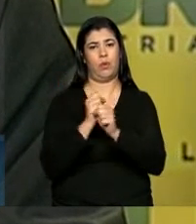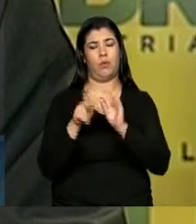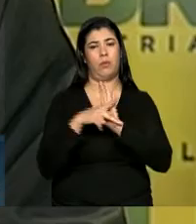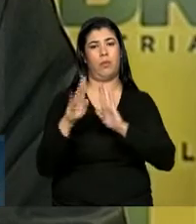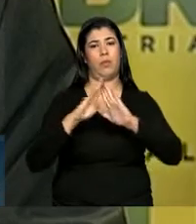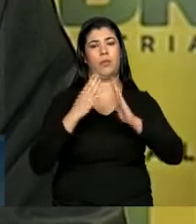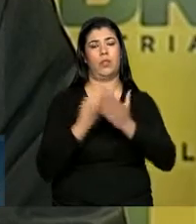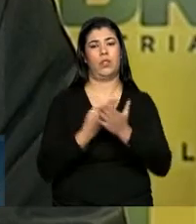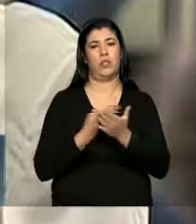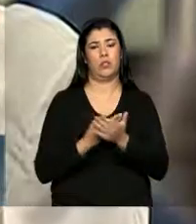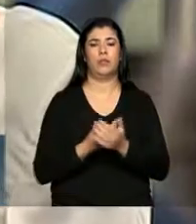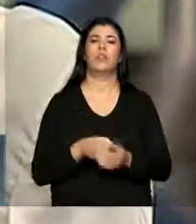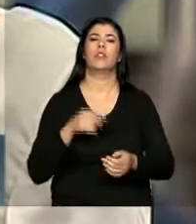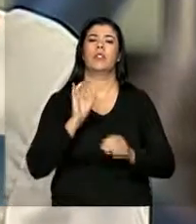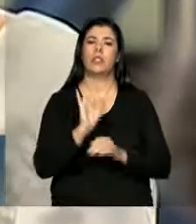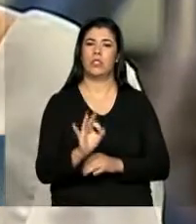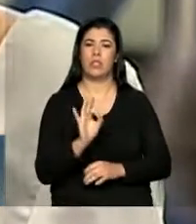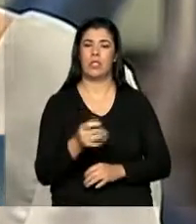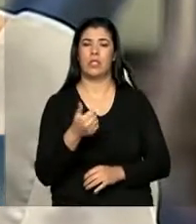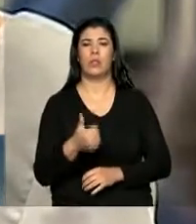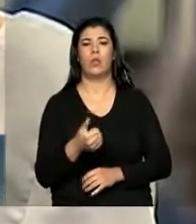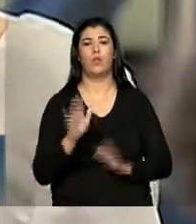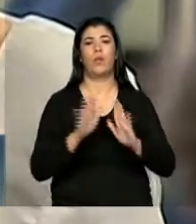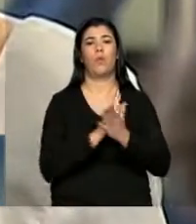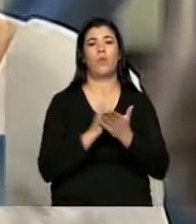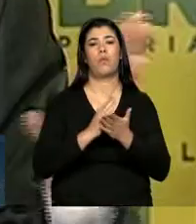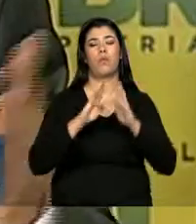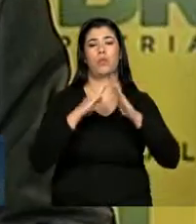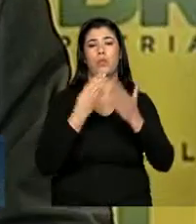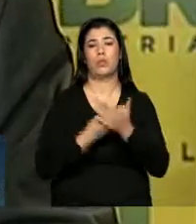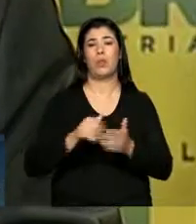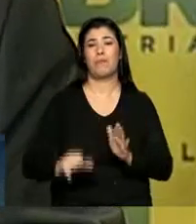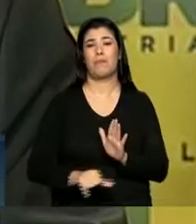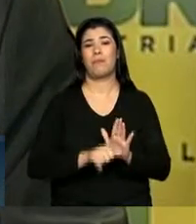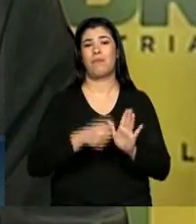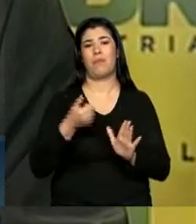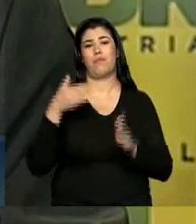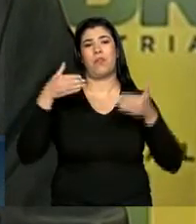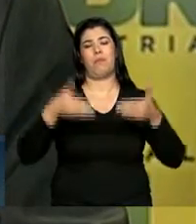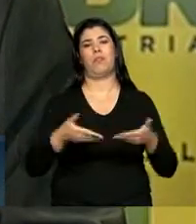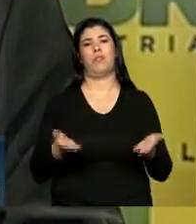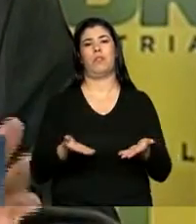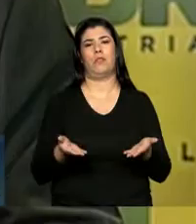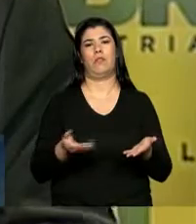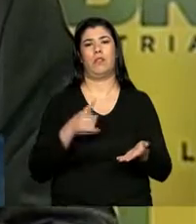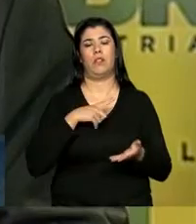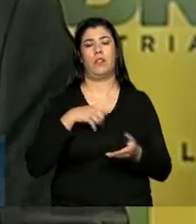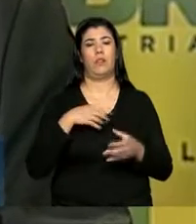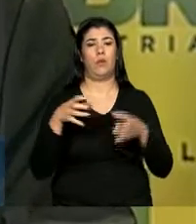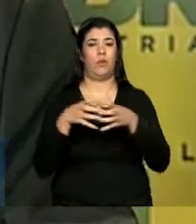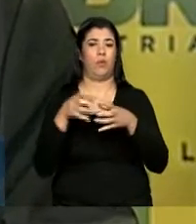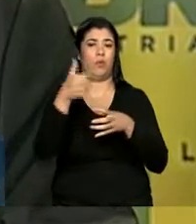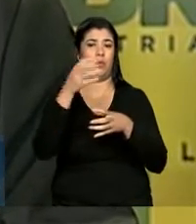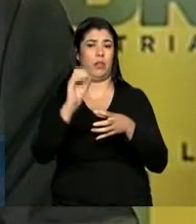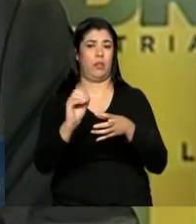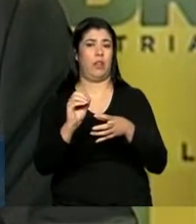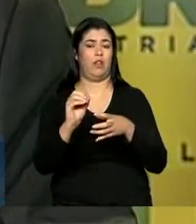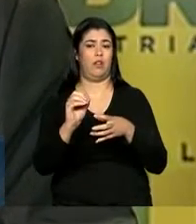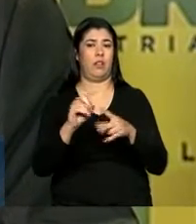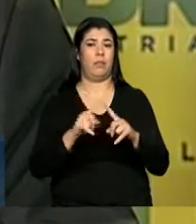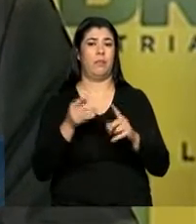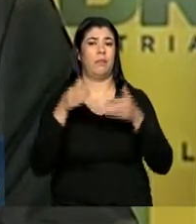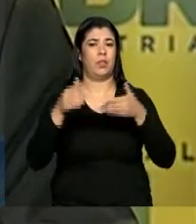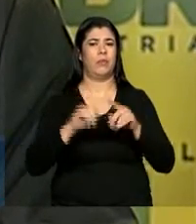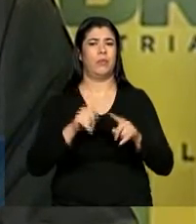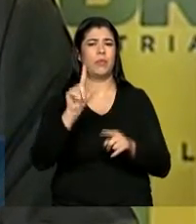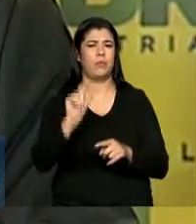escolas que estão participando pela primeira vez. Pela primeira vez. Às vezes, ela estava naquele grupo dos 10. Ela participou, mas tinha um número muito pequeno.